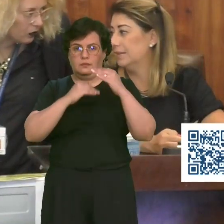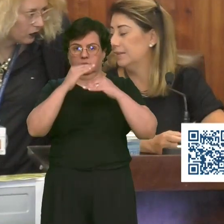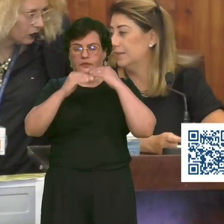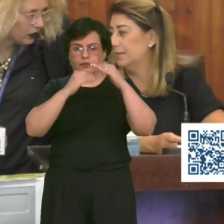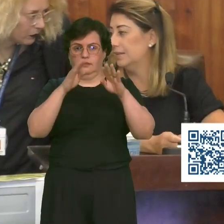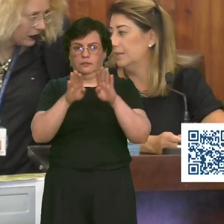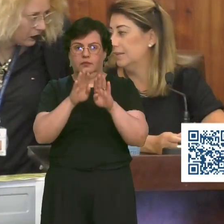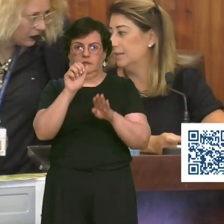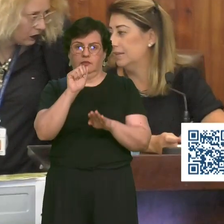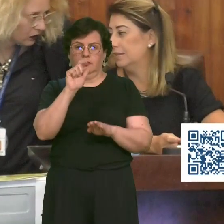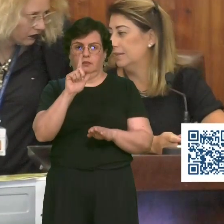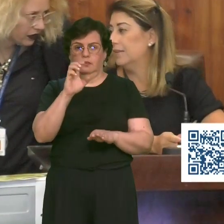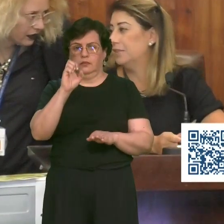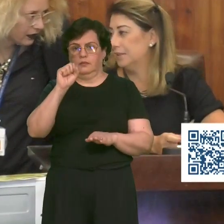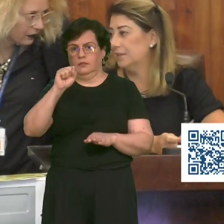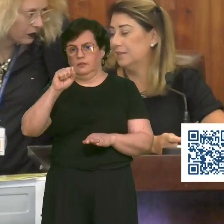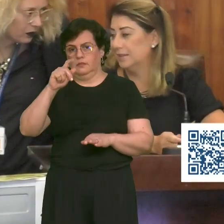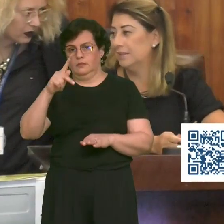alesp